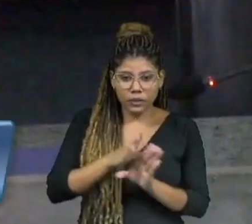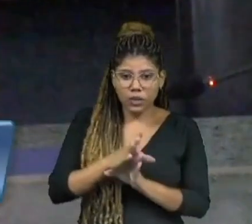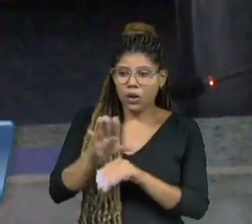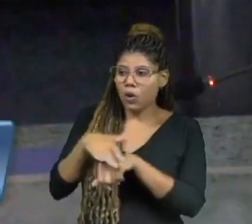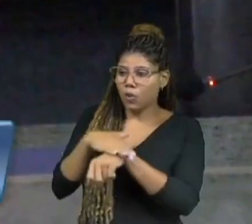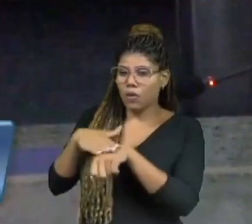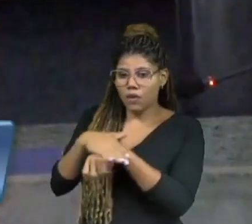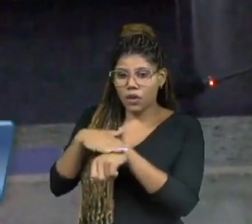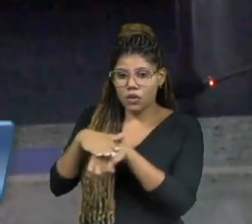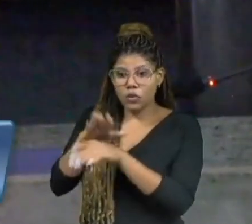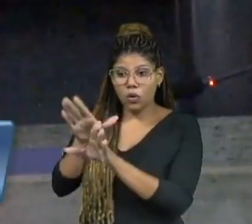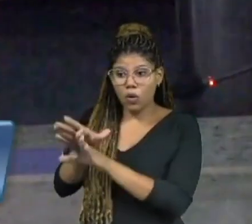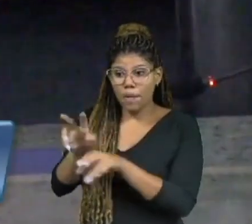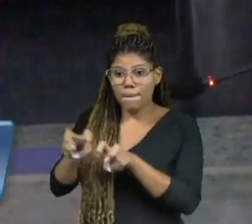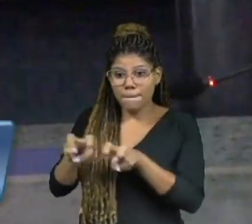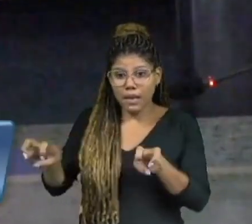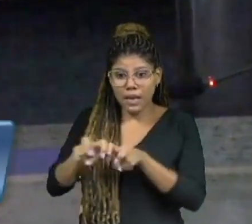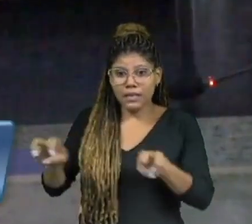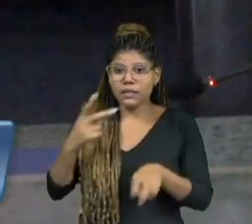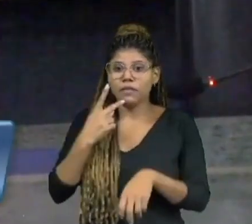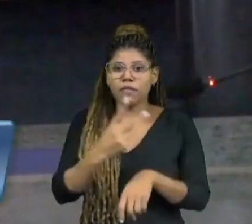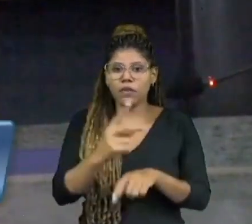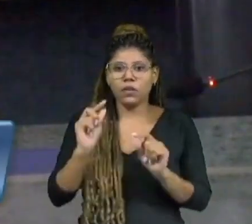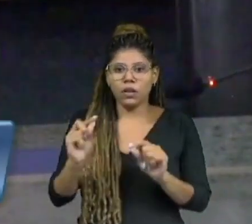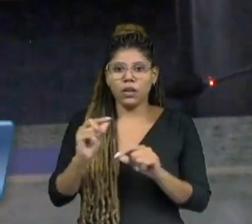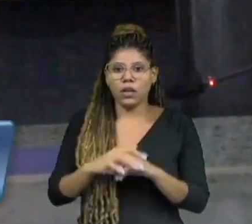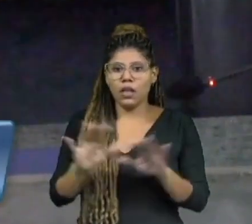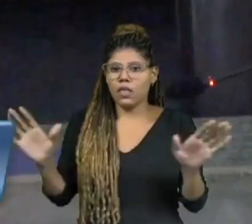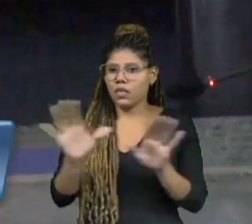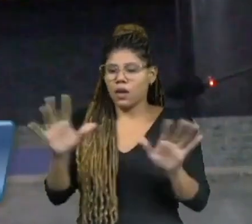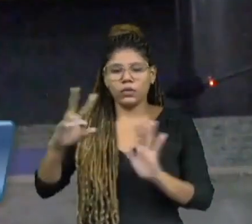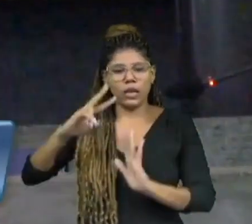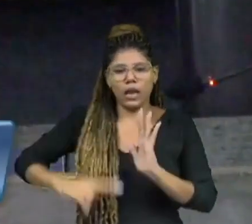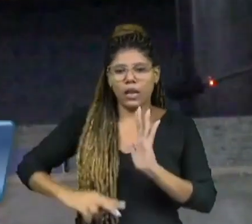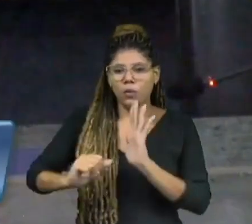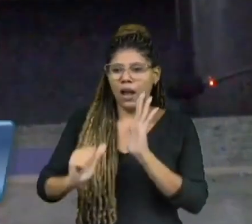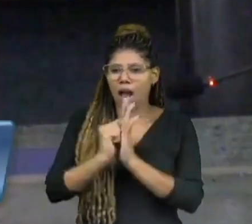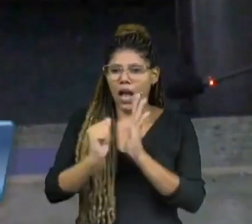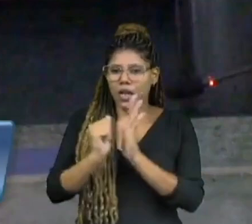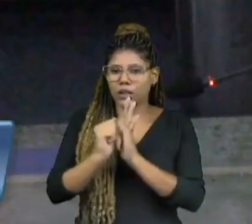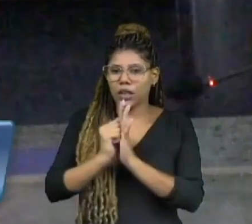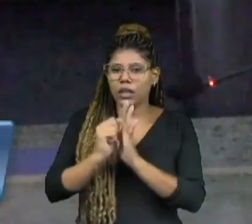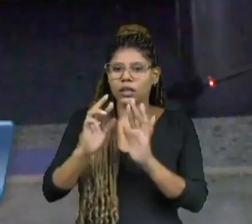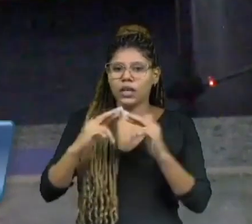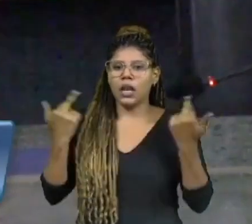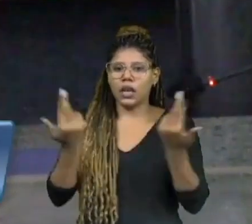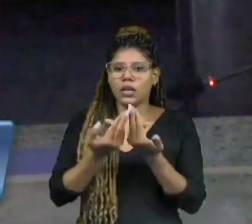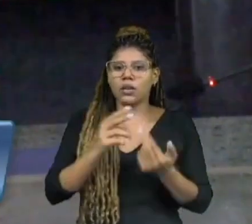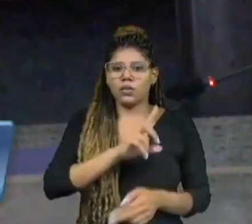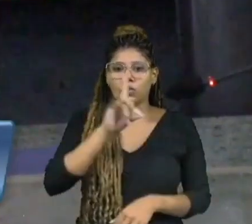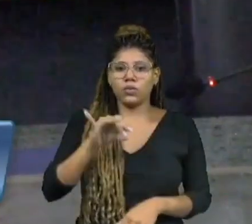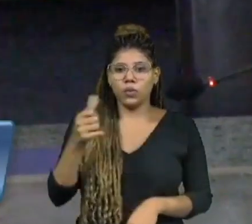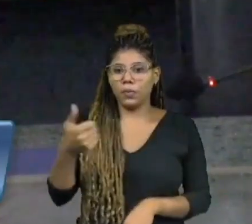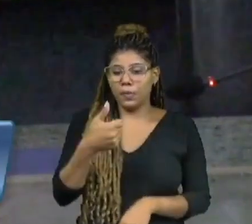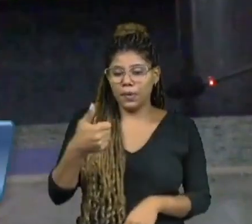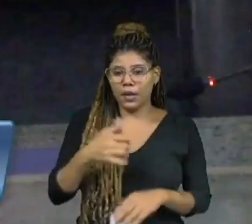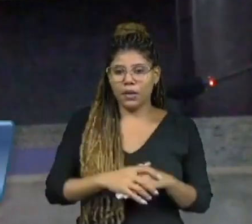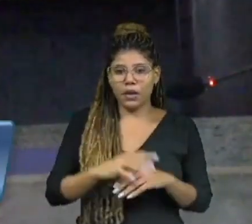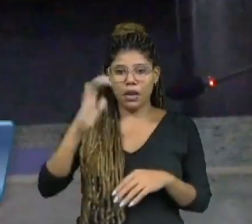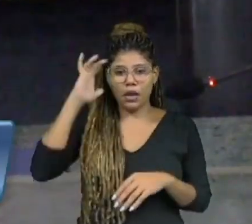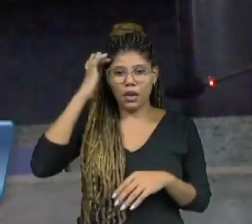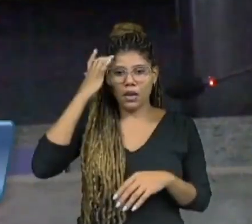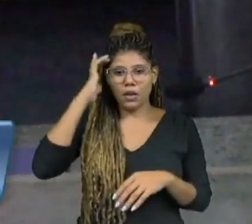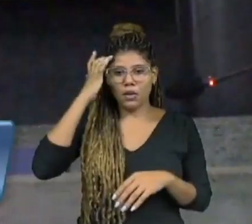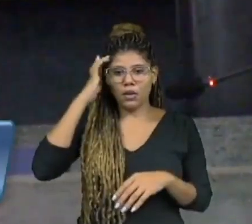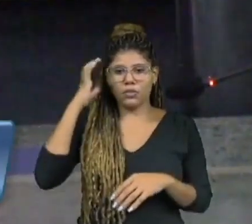falou com a assessoria da mesa que disse, não, não está sendo lida a ata da sessão do dia primeiro, eu acho